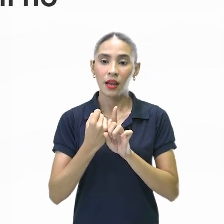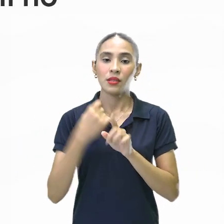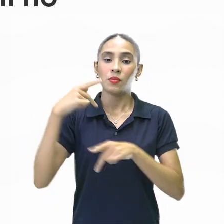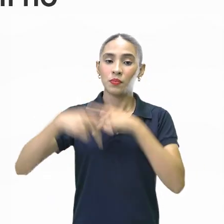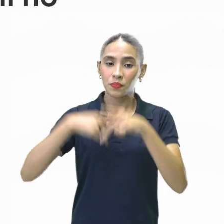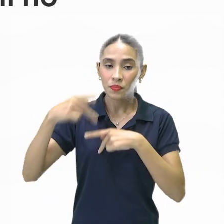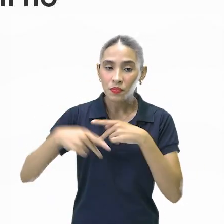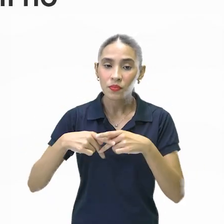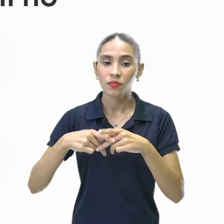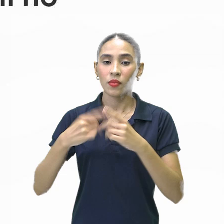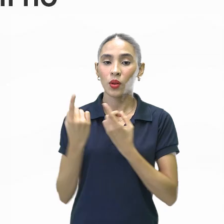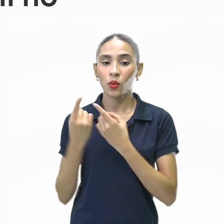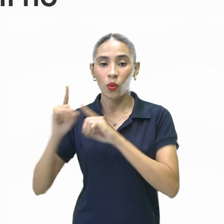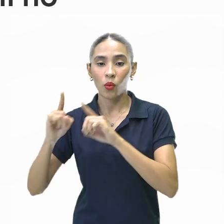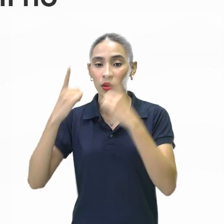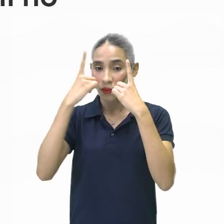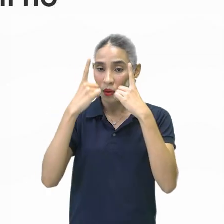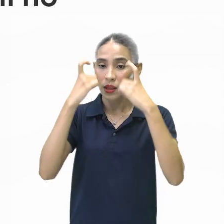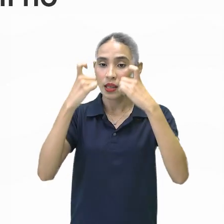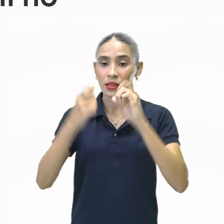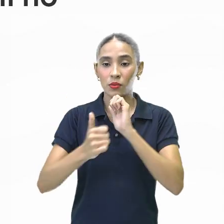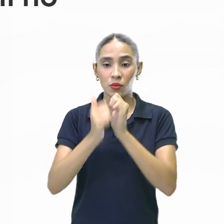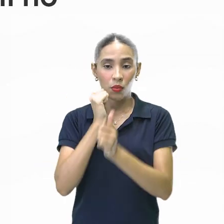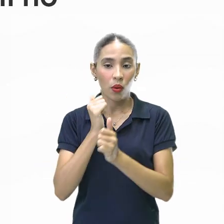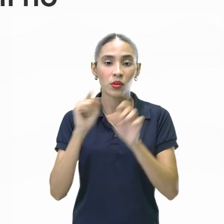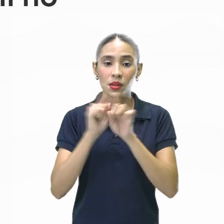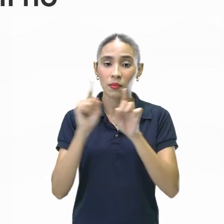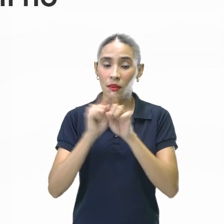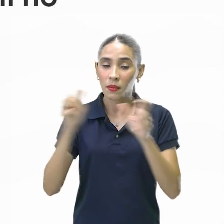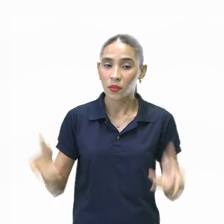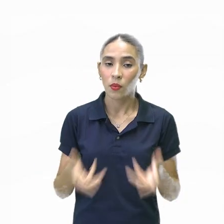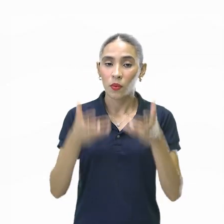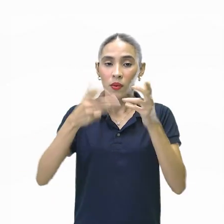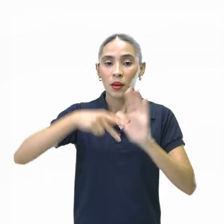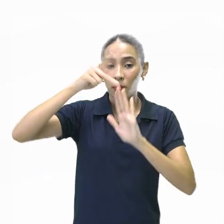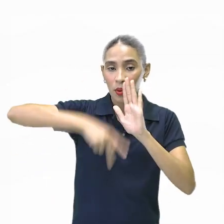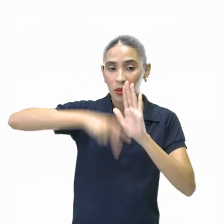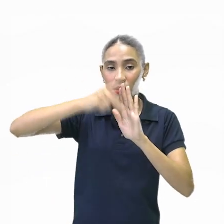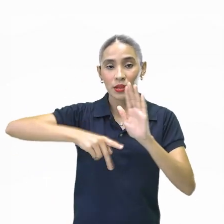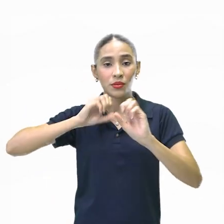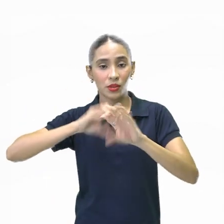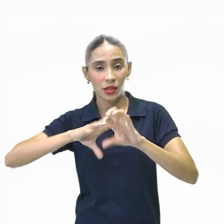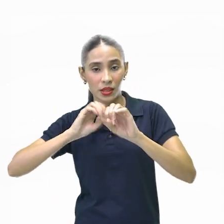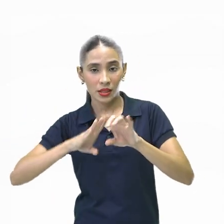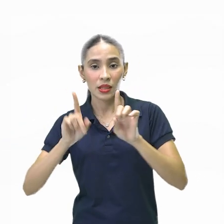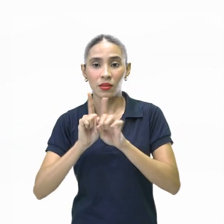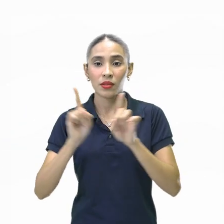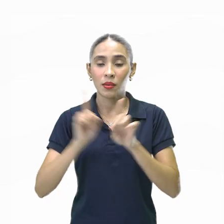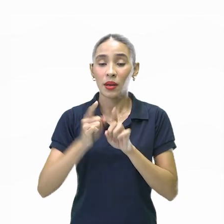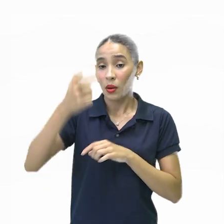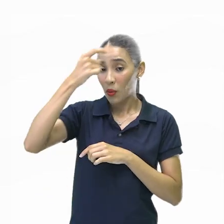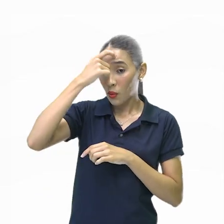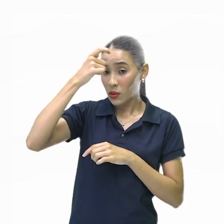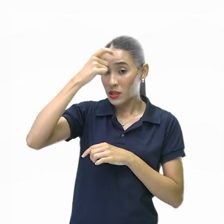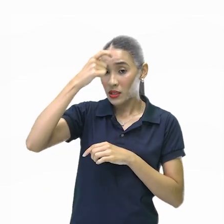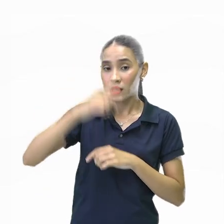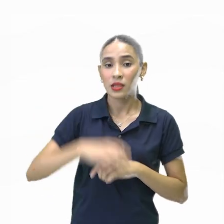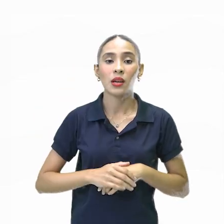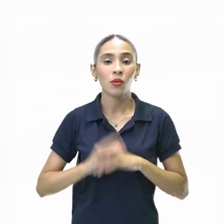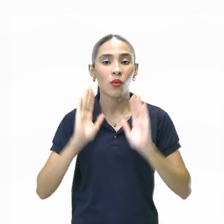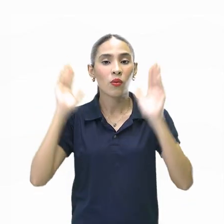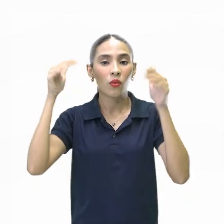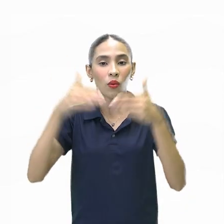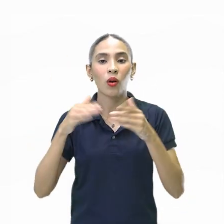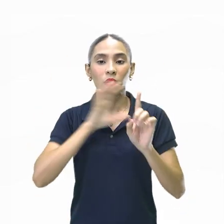combate à violência no esporte, promover programas educacionais e campanhas de conscientização sobre os